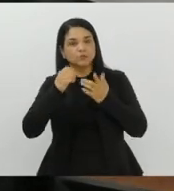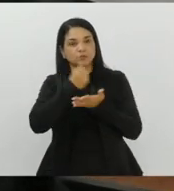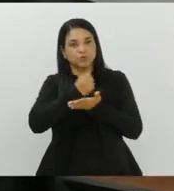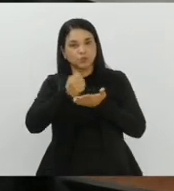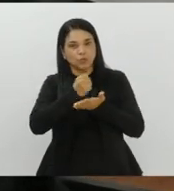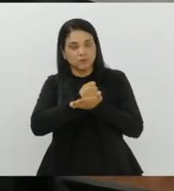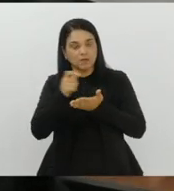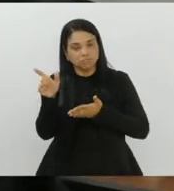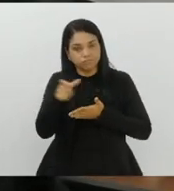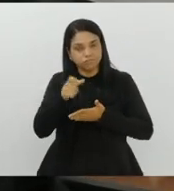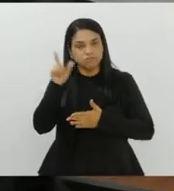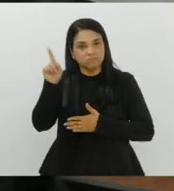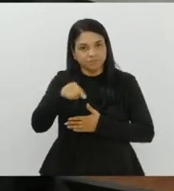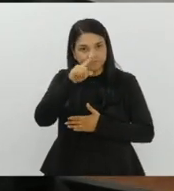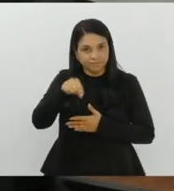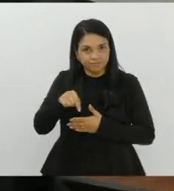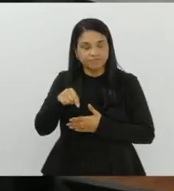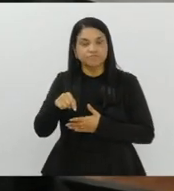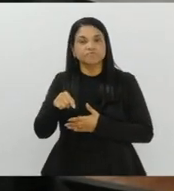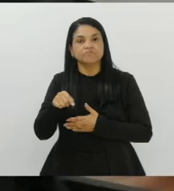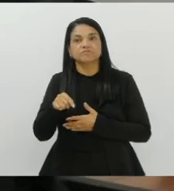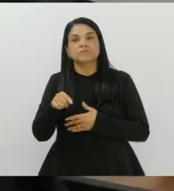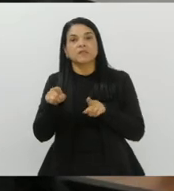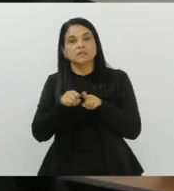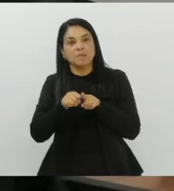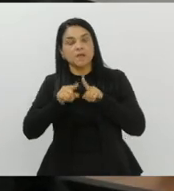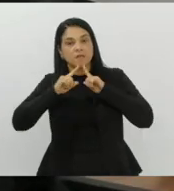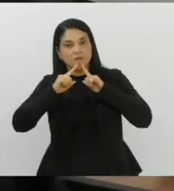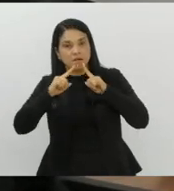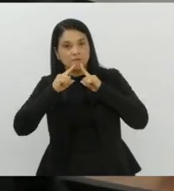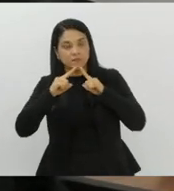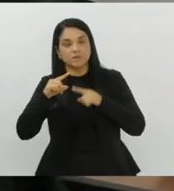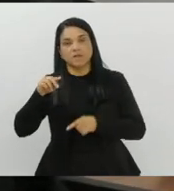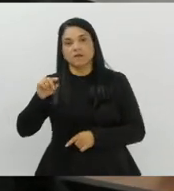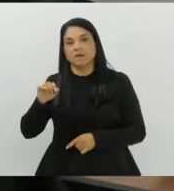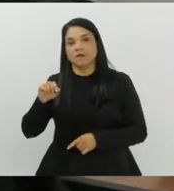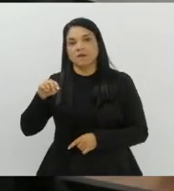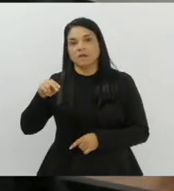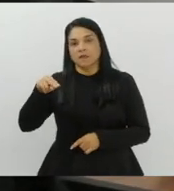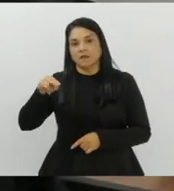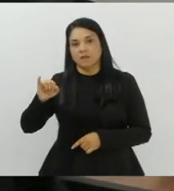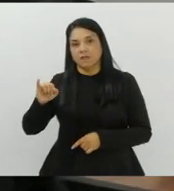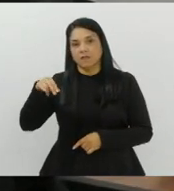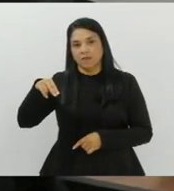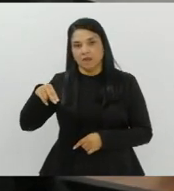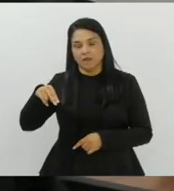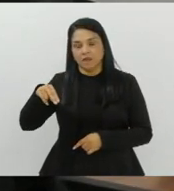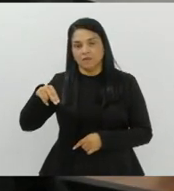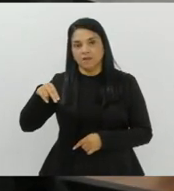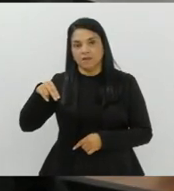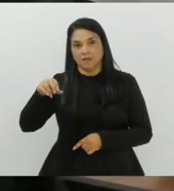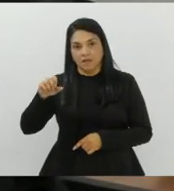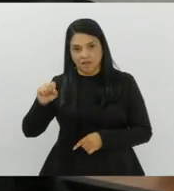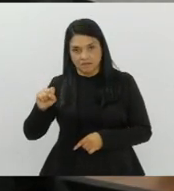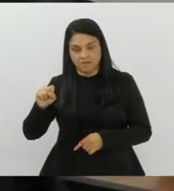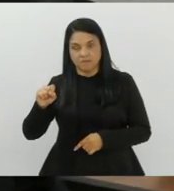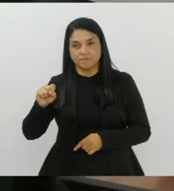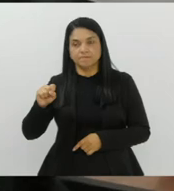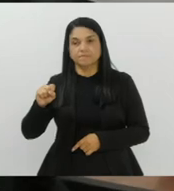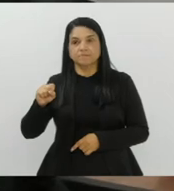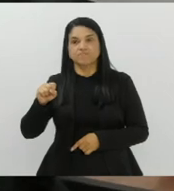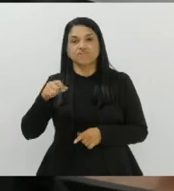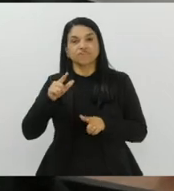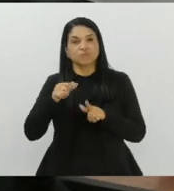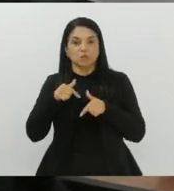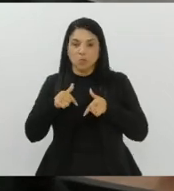cancelados unilateralmente e, inclusive, se queixando da ANS, da Agência Nacional de Saúde Complementar, que não estaria